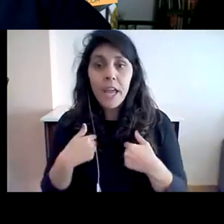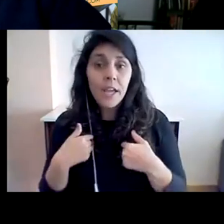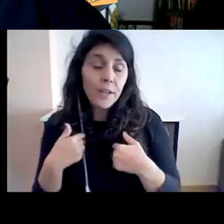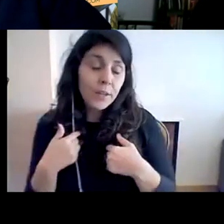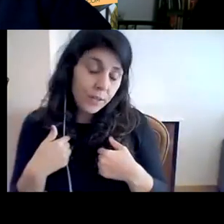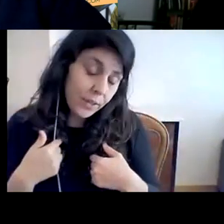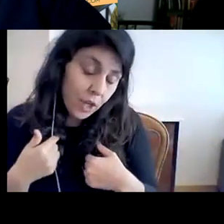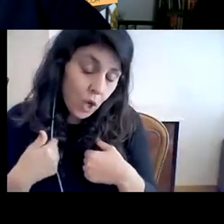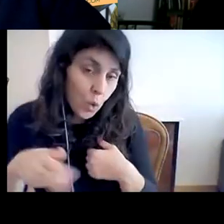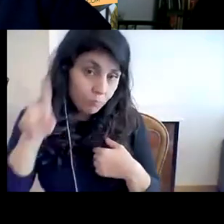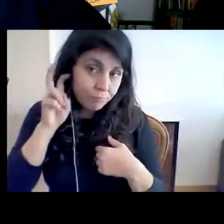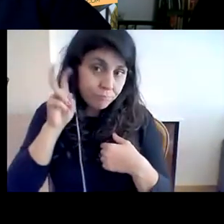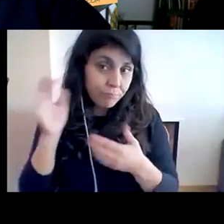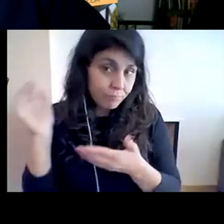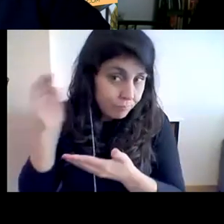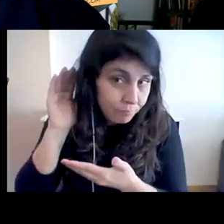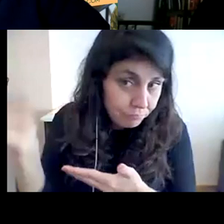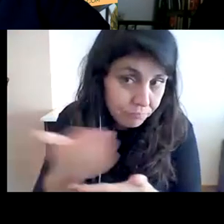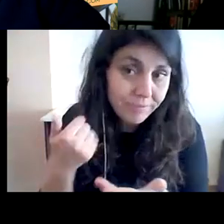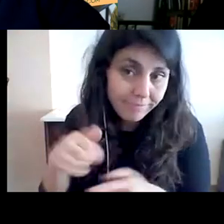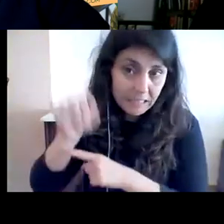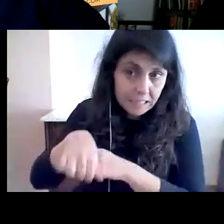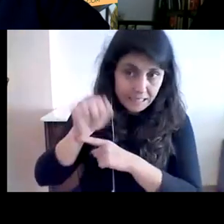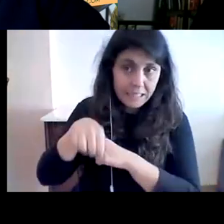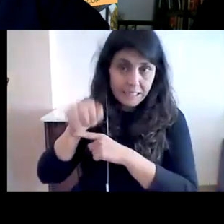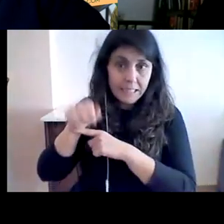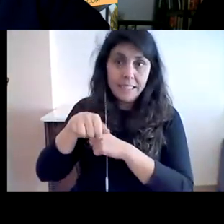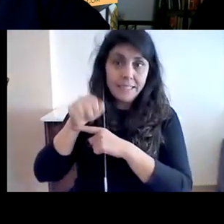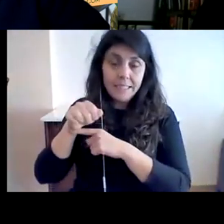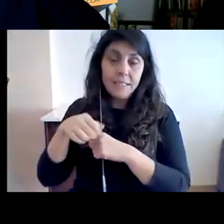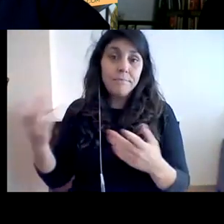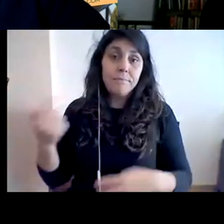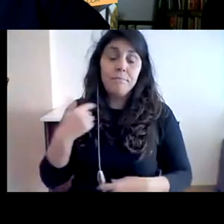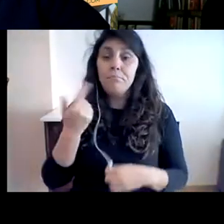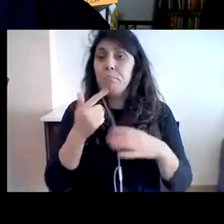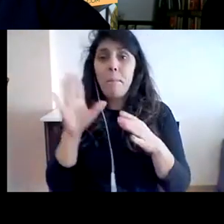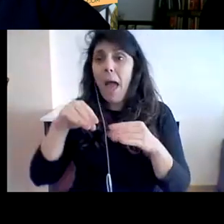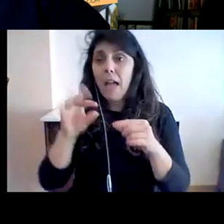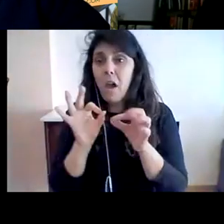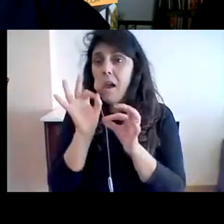Eu estou a ouvir e estou sempre a assinar que sim, porque não teria muito a acrescentar.